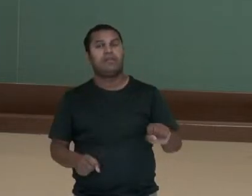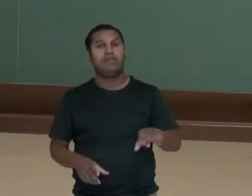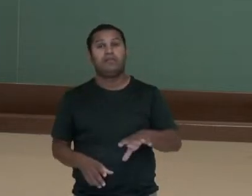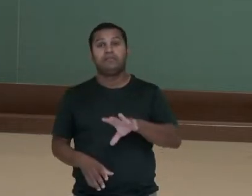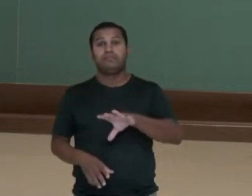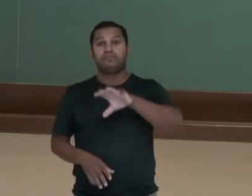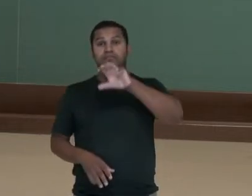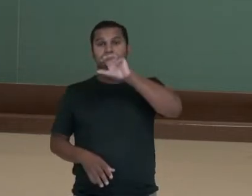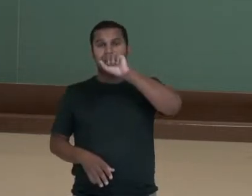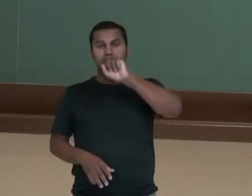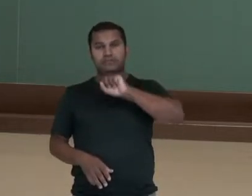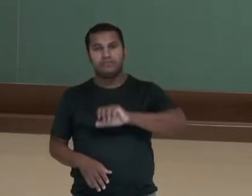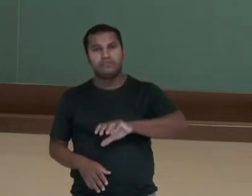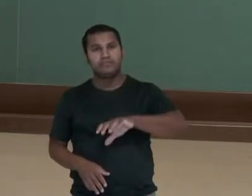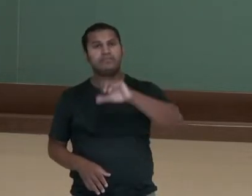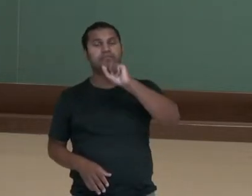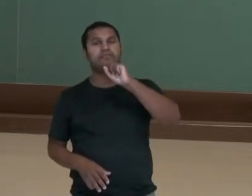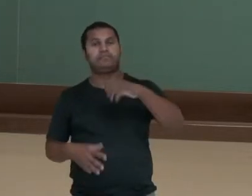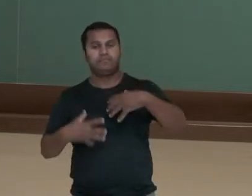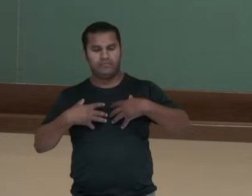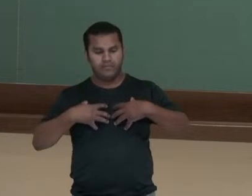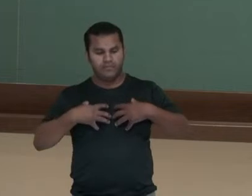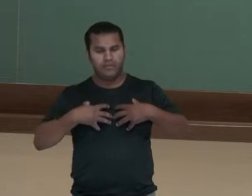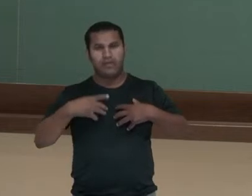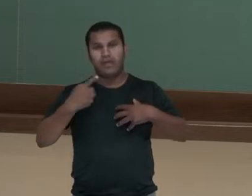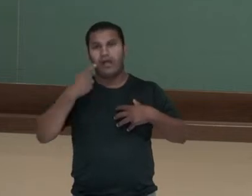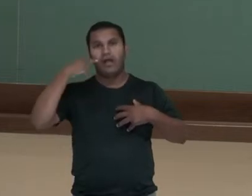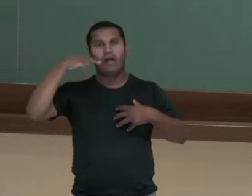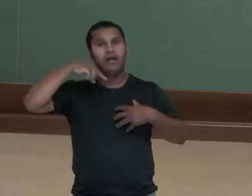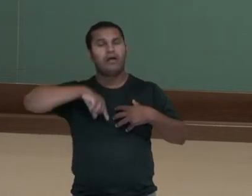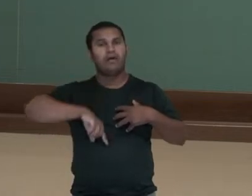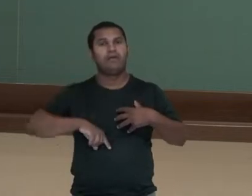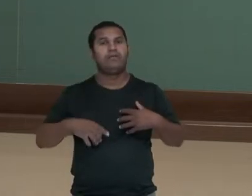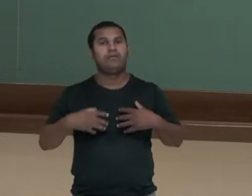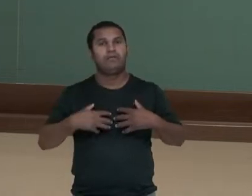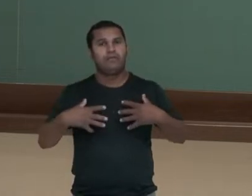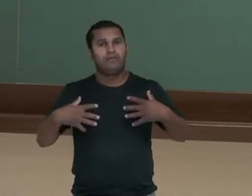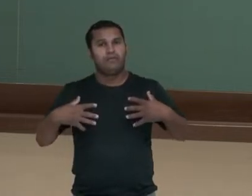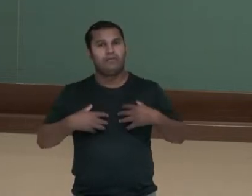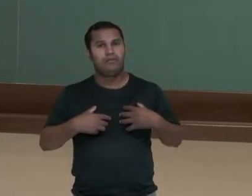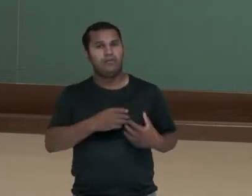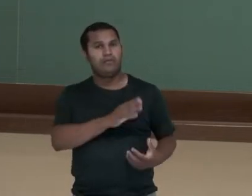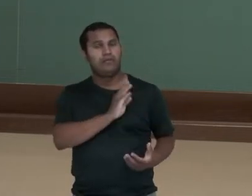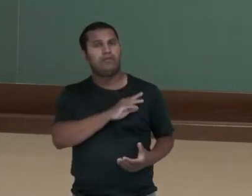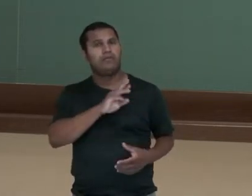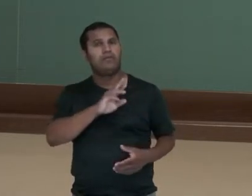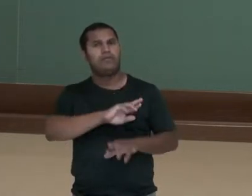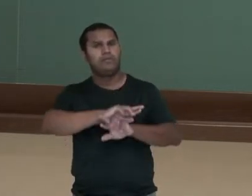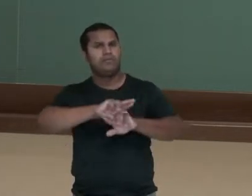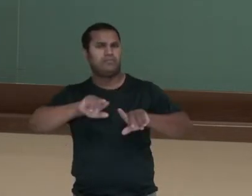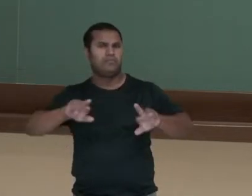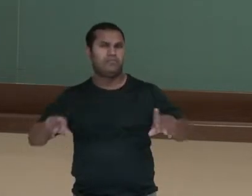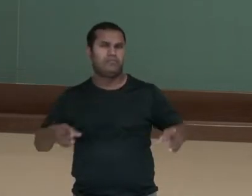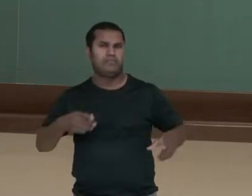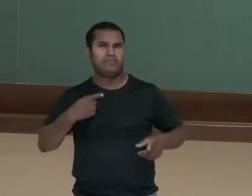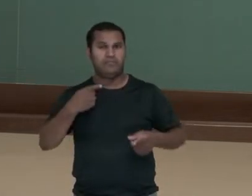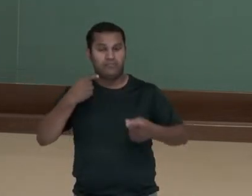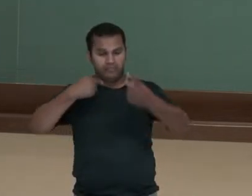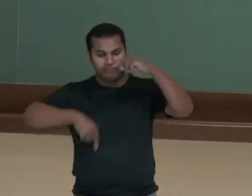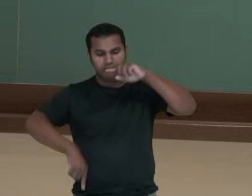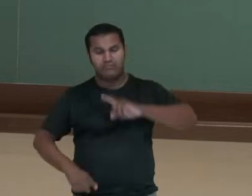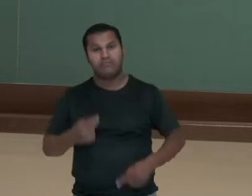organismo. Então, um organismo é um indivíduo sozinho, né? Quando eu tenho vários organismos de mesma